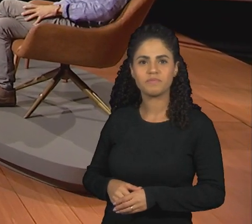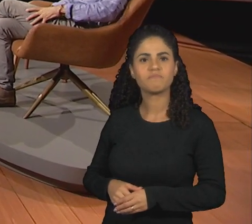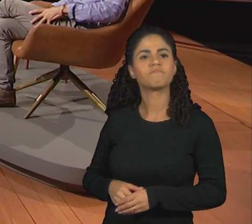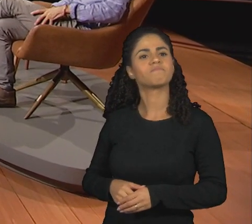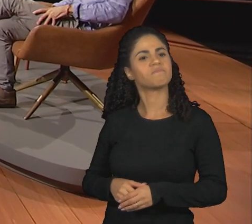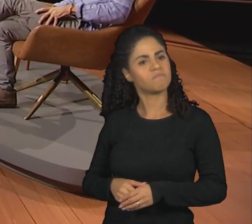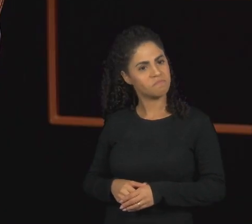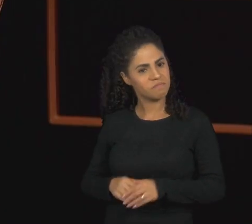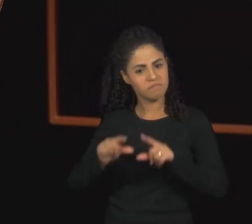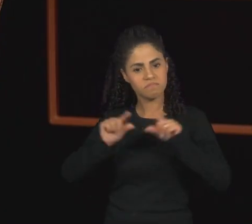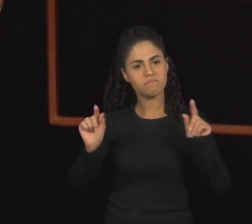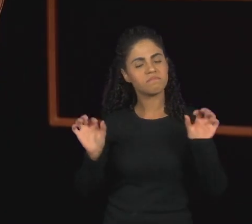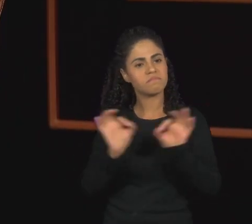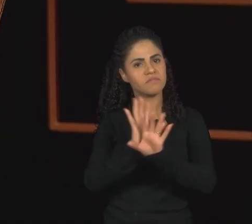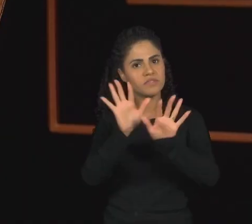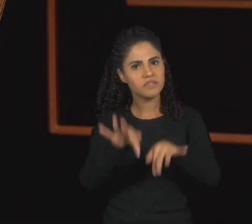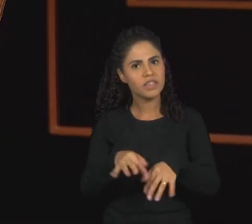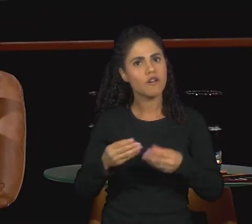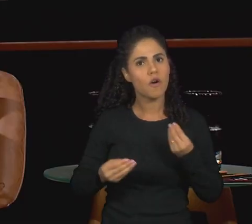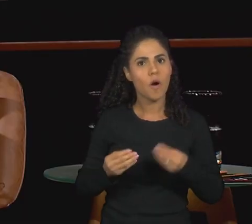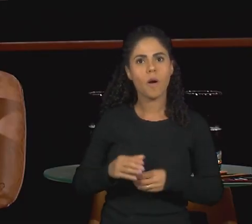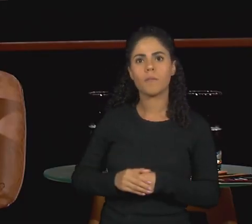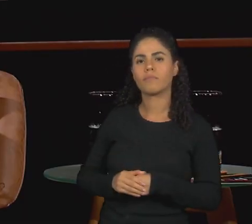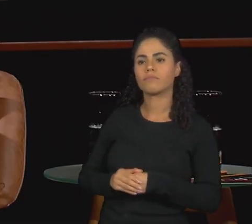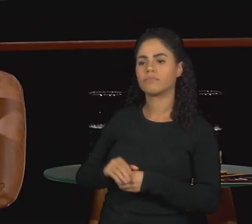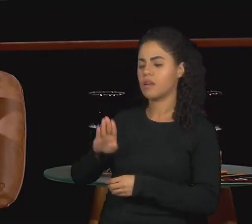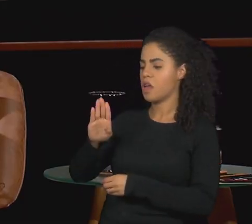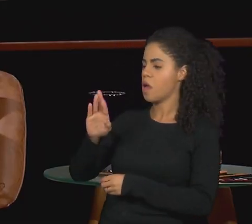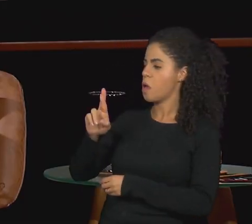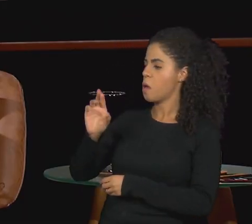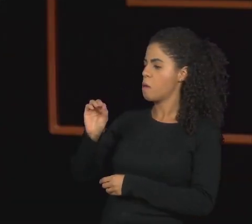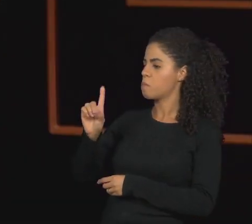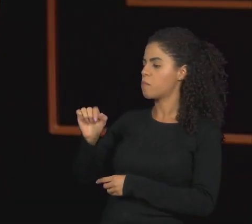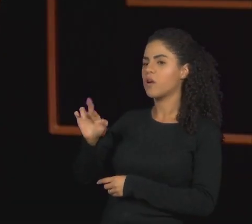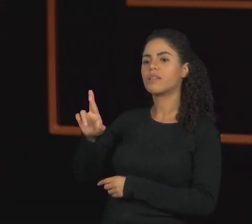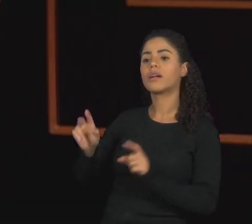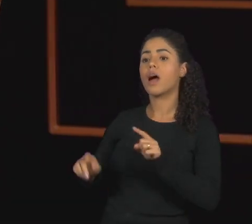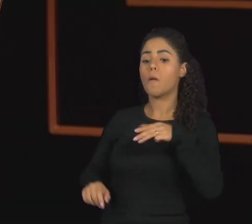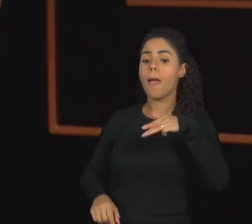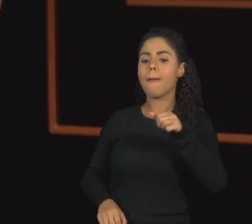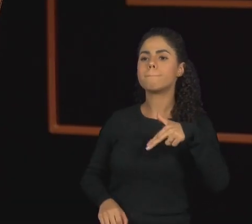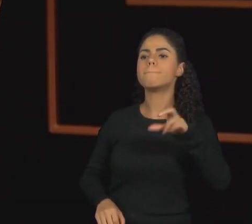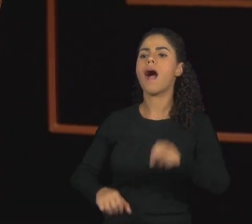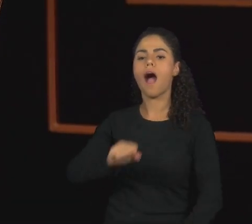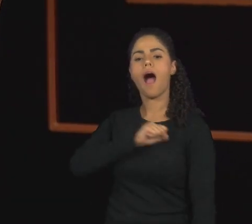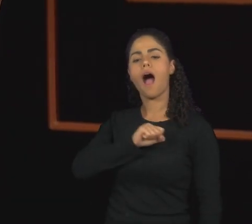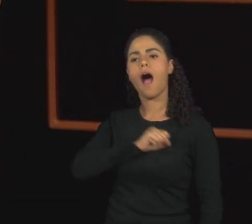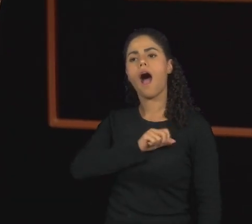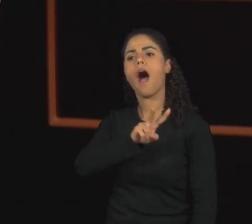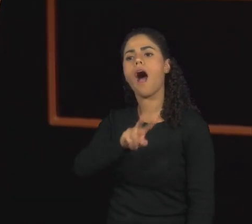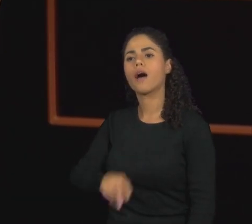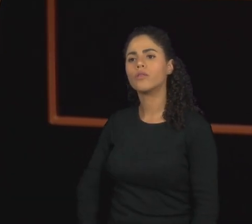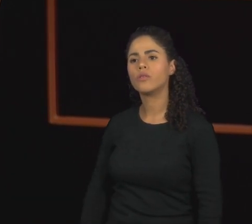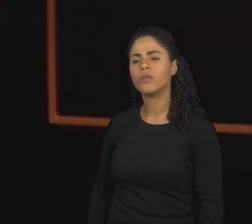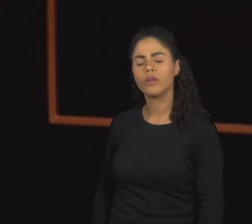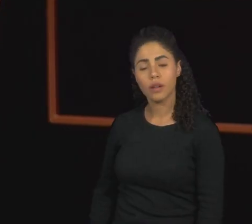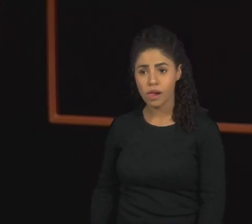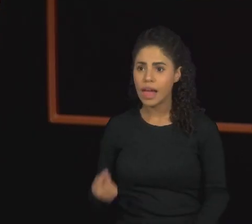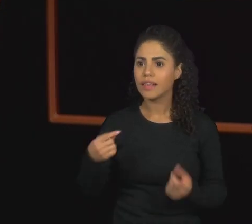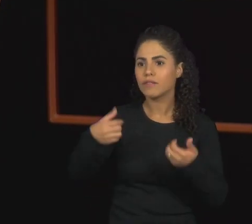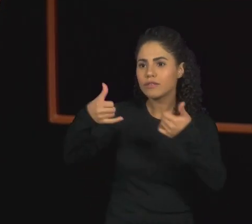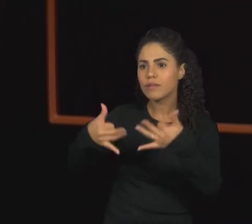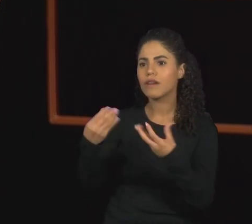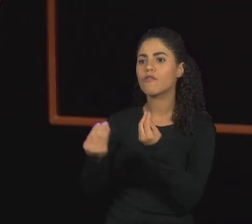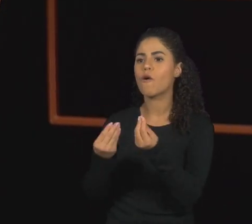Essa fala, afinal, é muito significativa, né? Não é brother que fala, é mano. Exatamente. Que tinha o pai, que era dos anos 70, que falava brother,